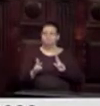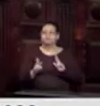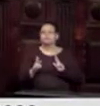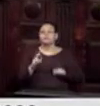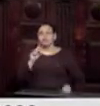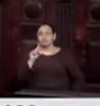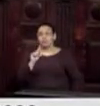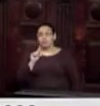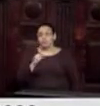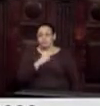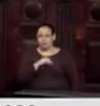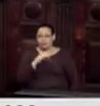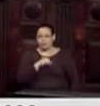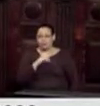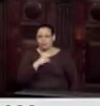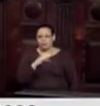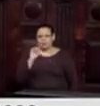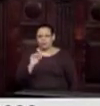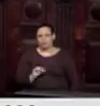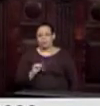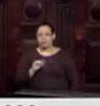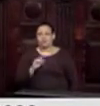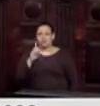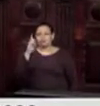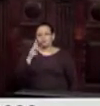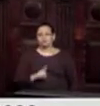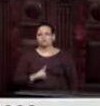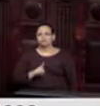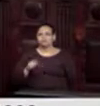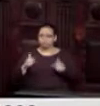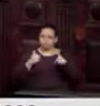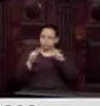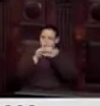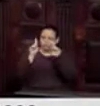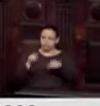a redução, a irredutibilidade, é um direito do servidor.